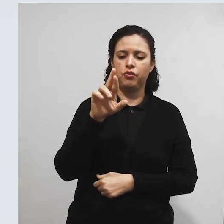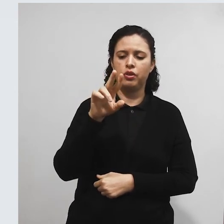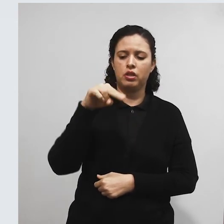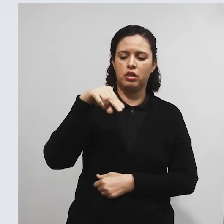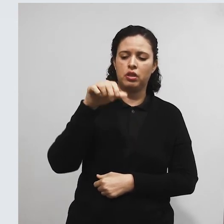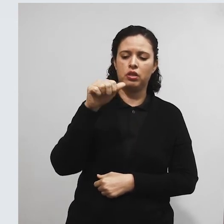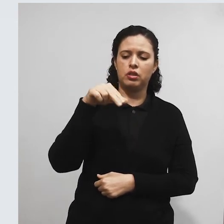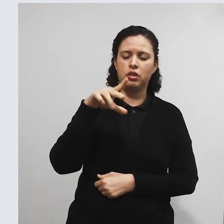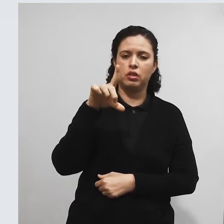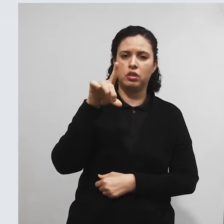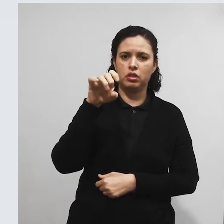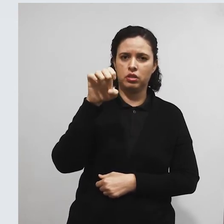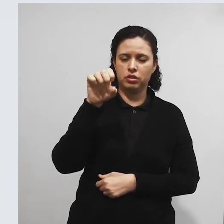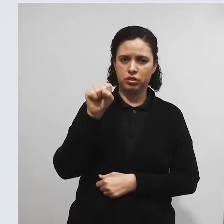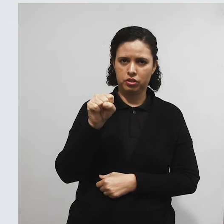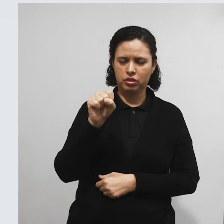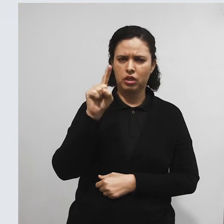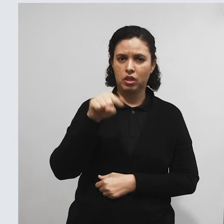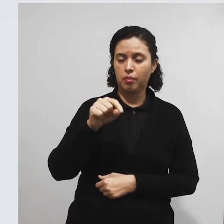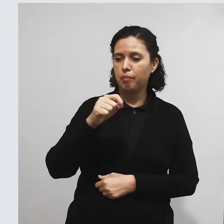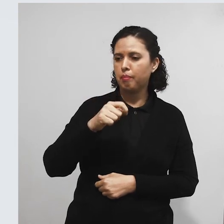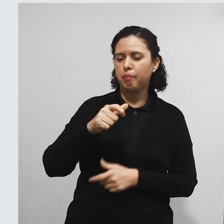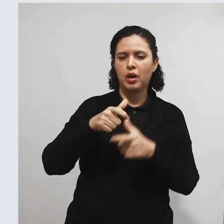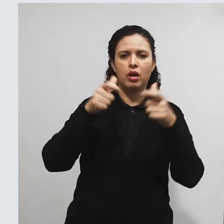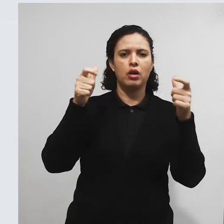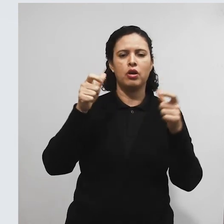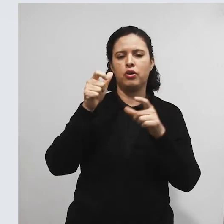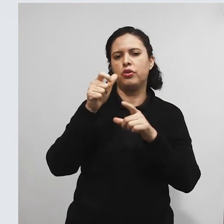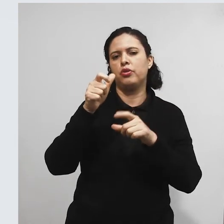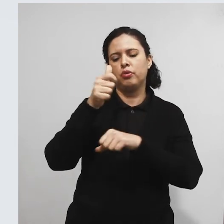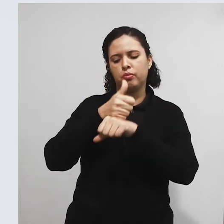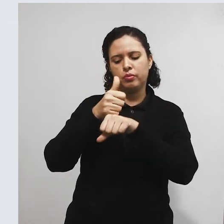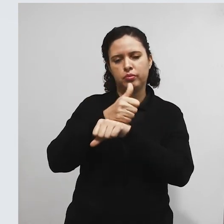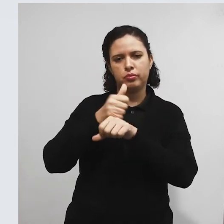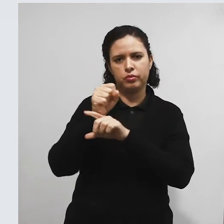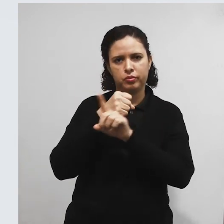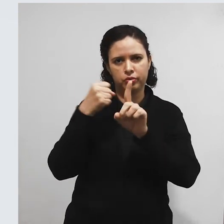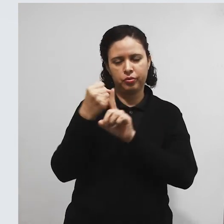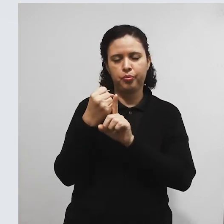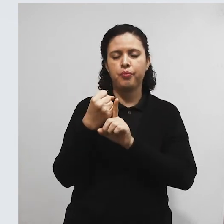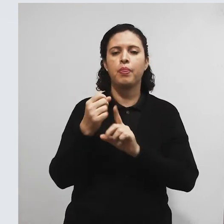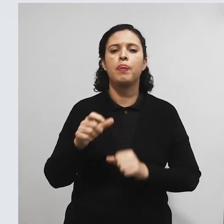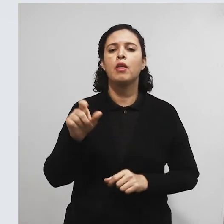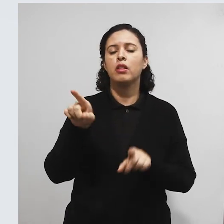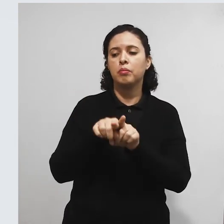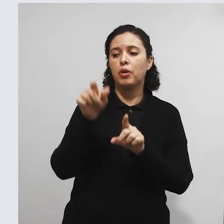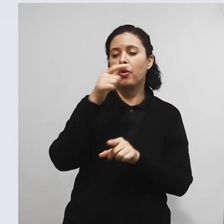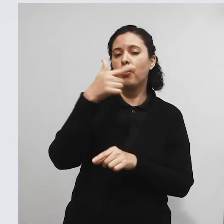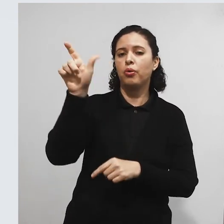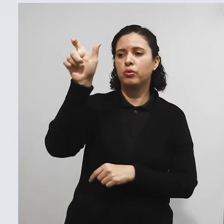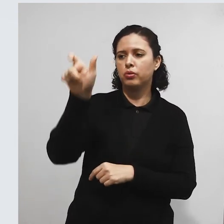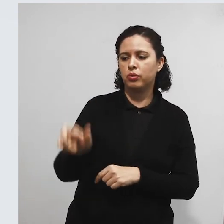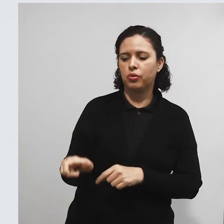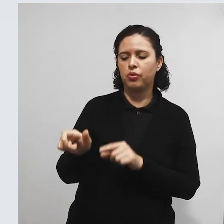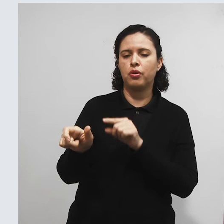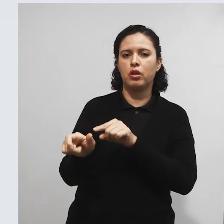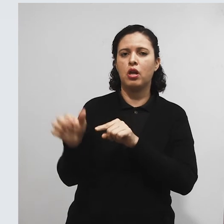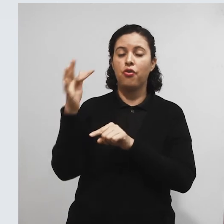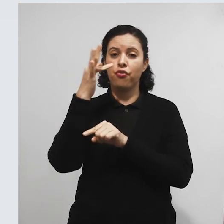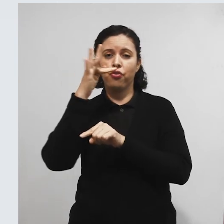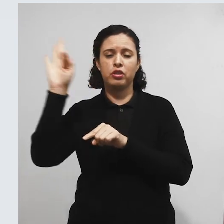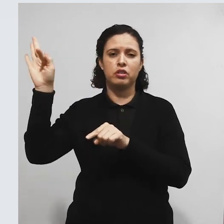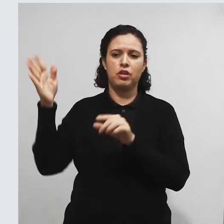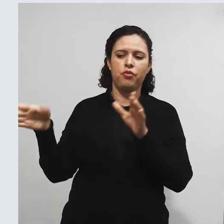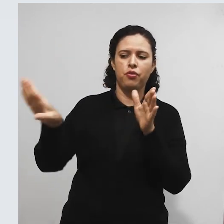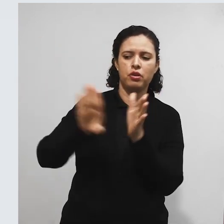os sociólogos brasileiros. E um outro sociólogo e antropólogo francês que veio para o Brasil